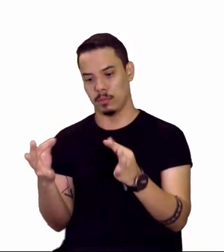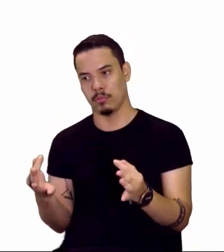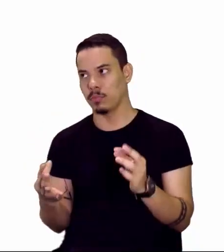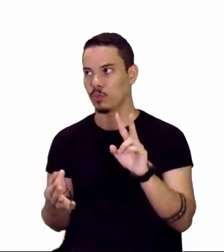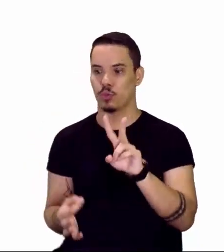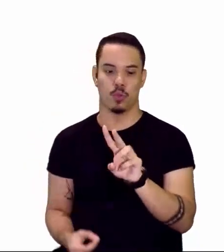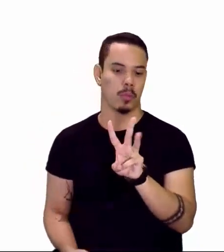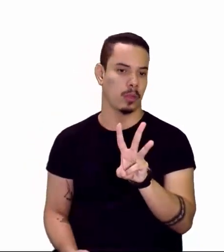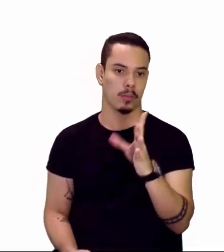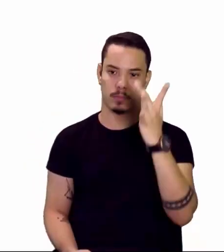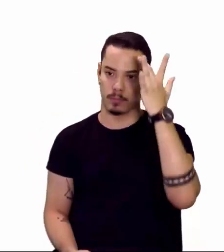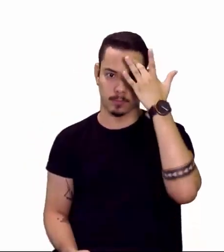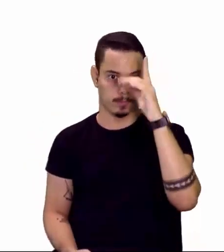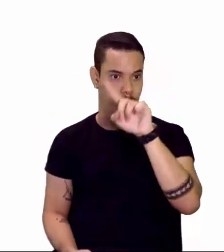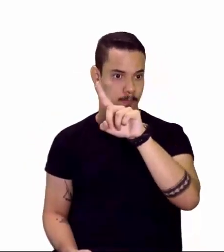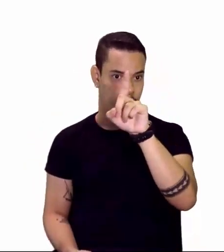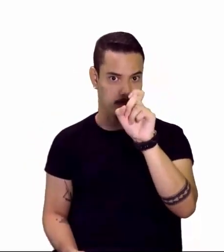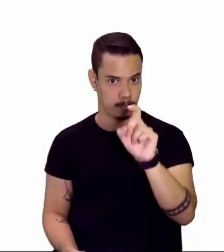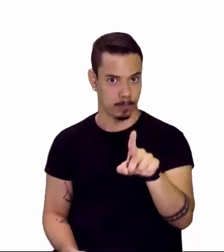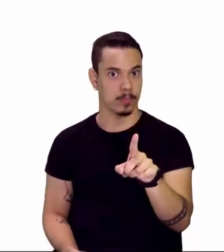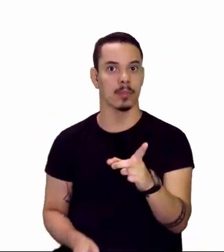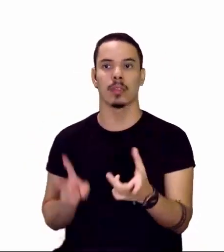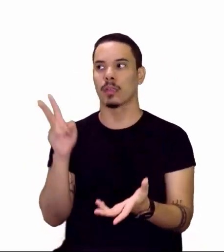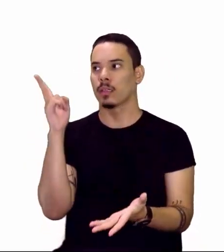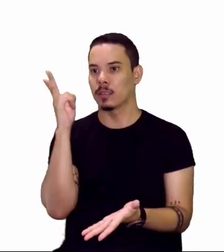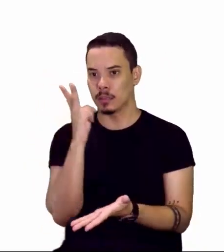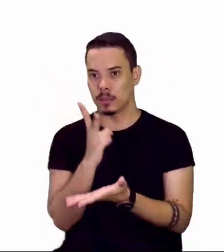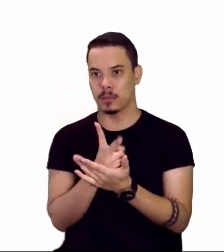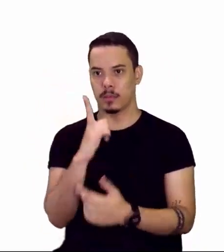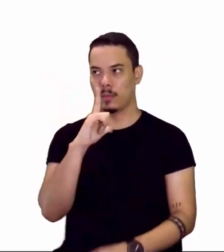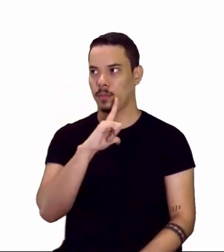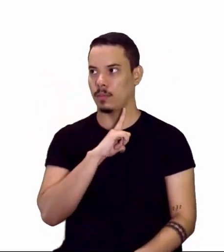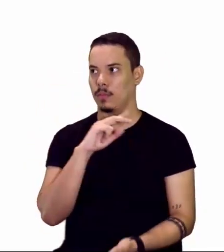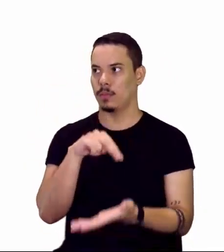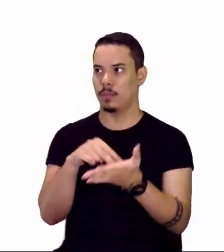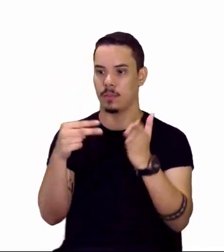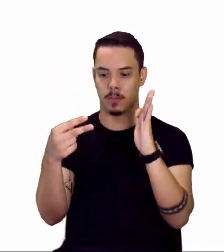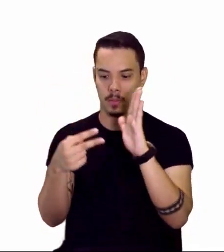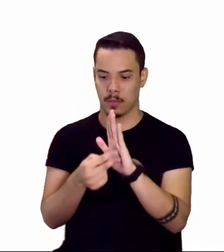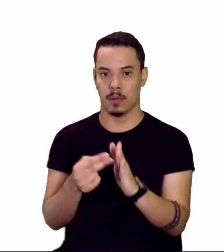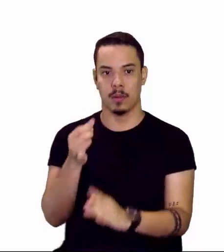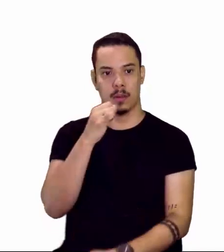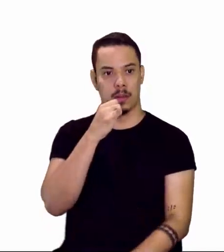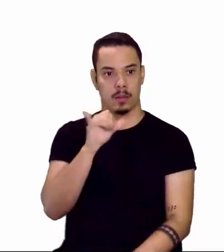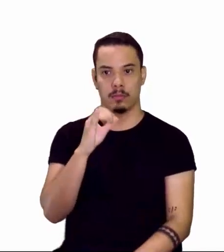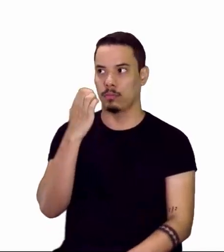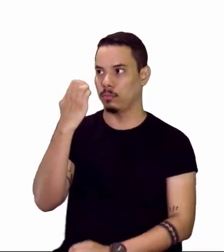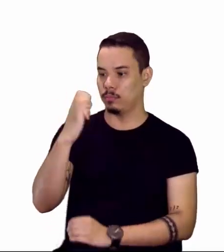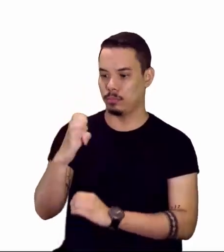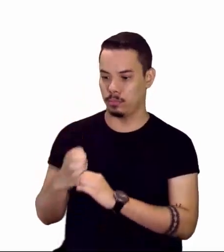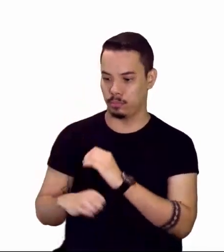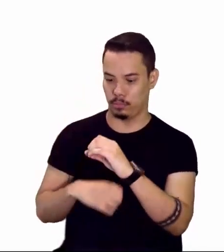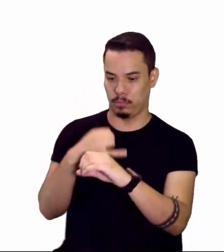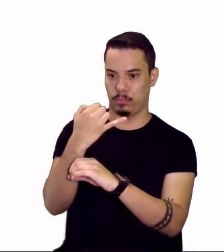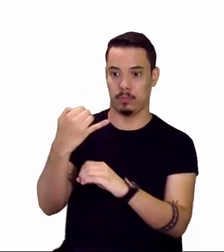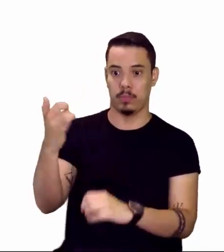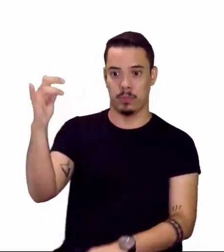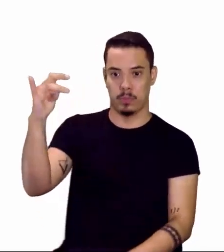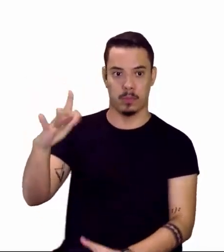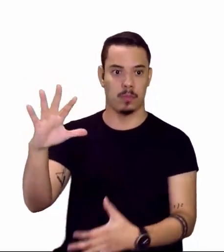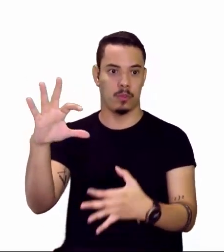tripla. Sempre que existe, é um elétron de um átomo com um elétron de outro átomo. Então, aqui,